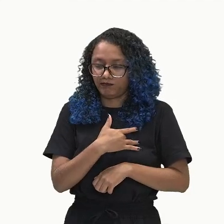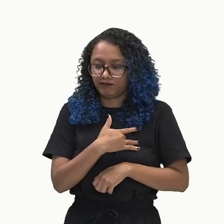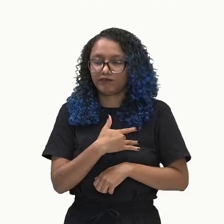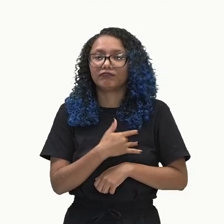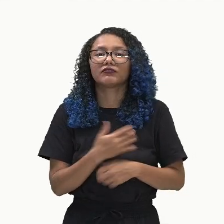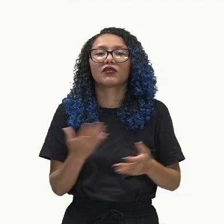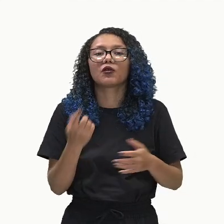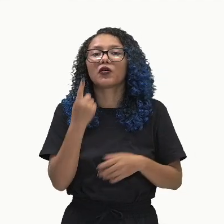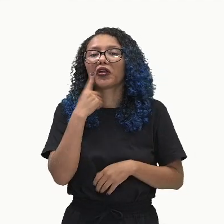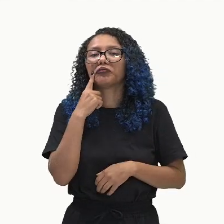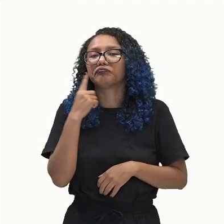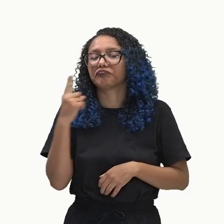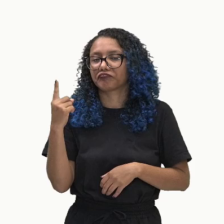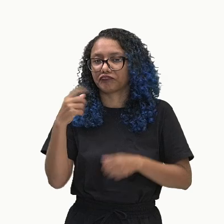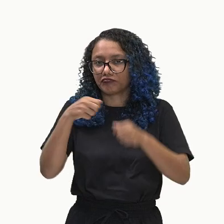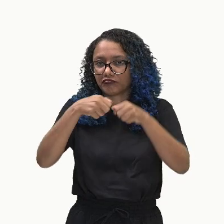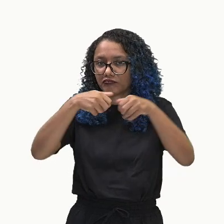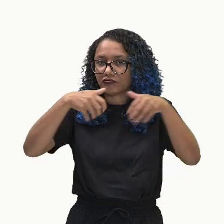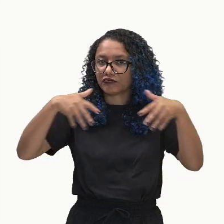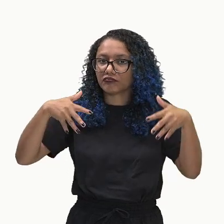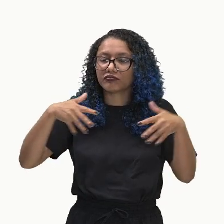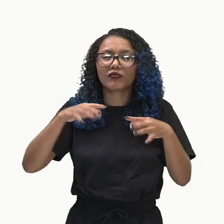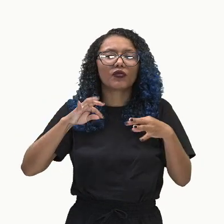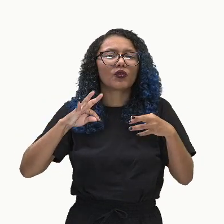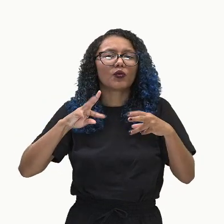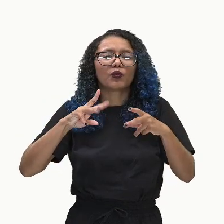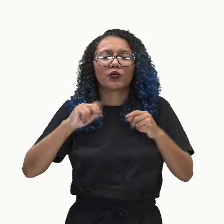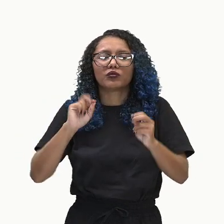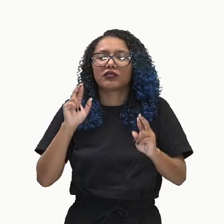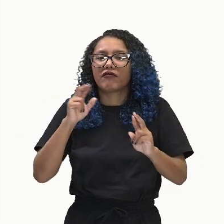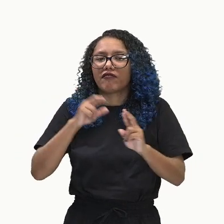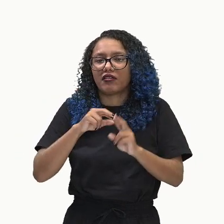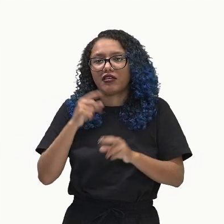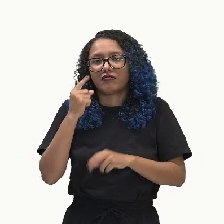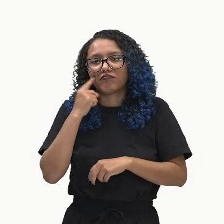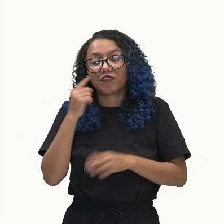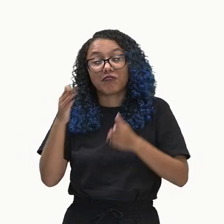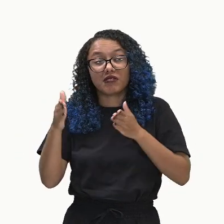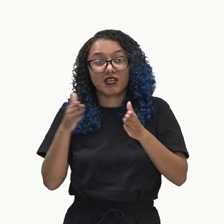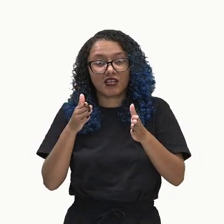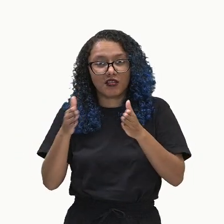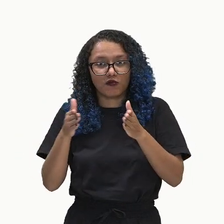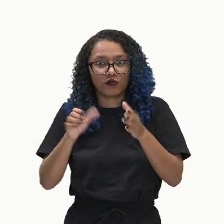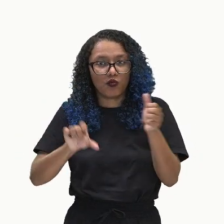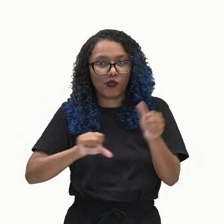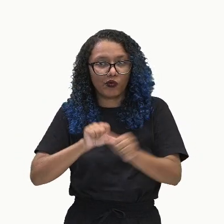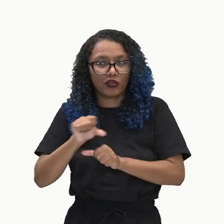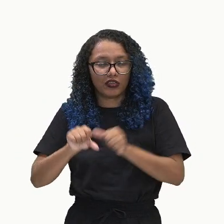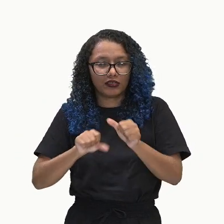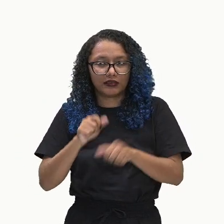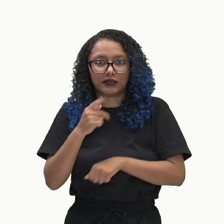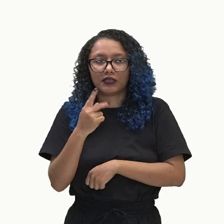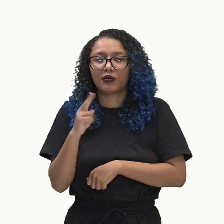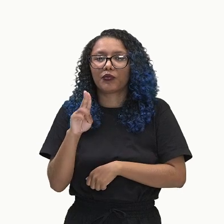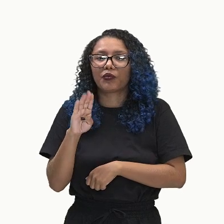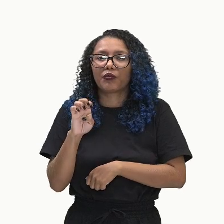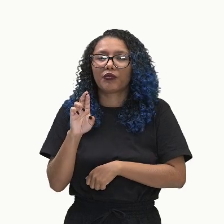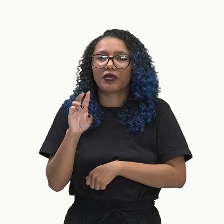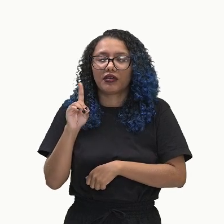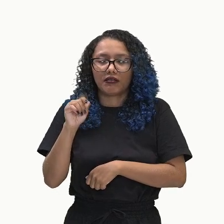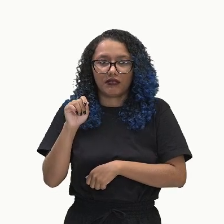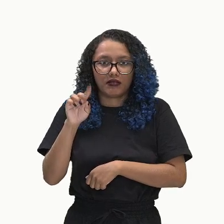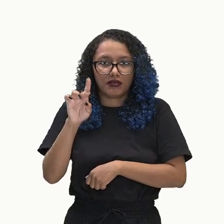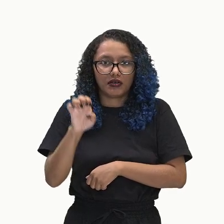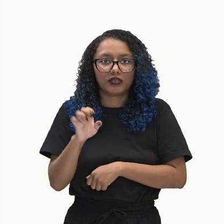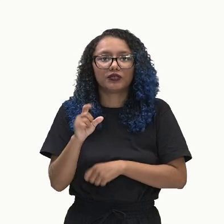mapa mental, né, tudo que está relacionado à puberdade, tá? Então, nós temos o desenvolvimento físico,